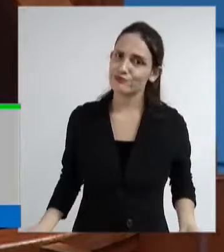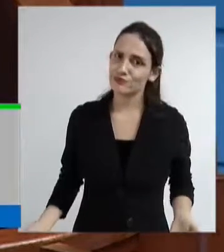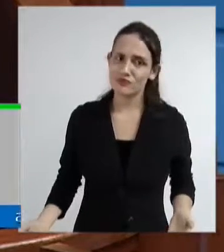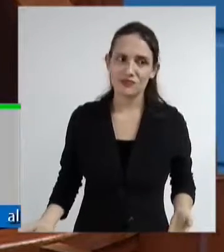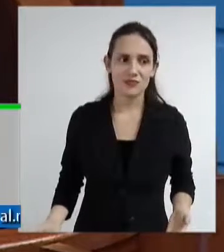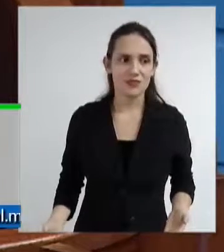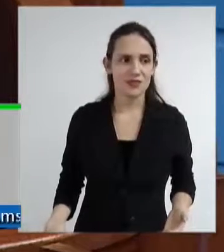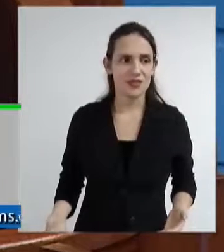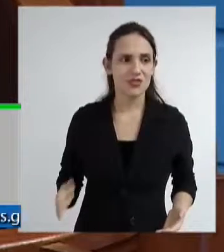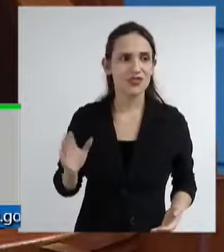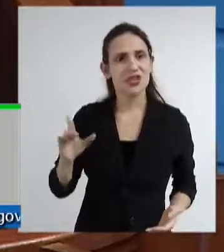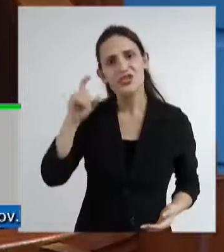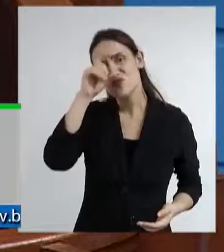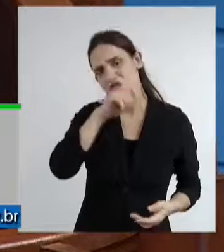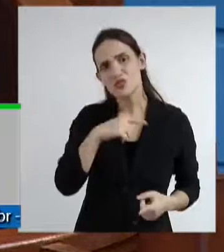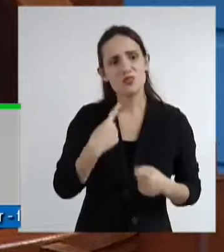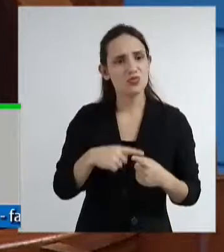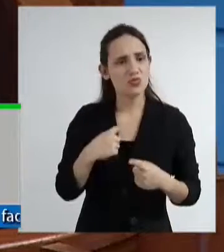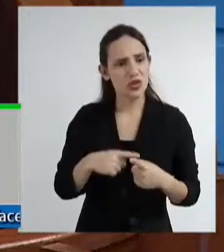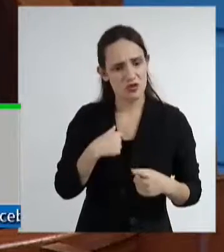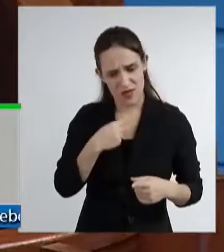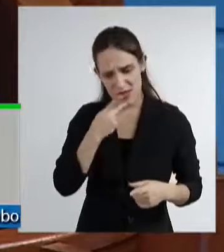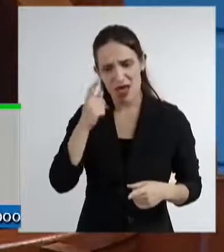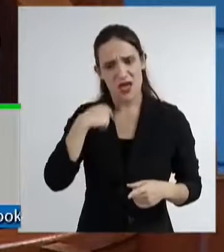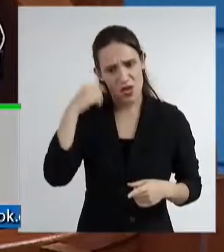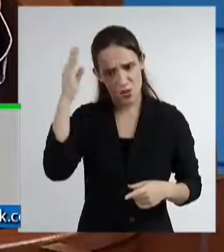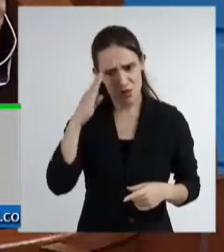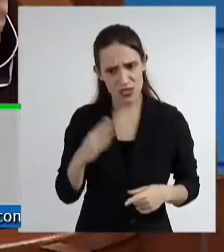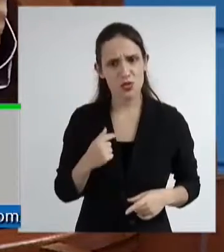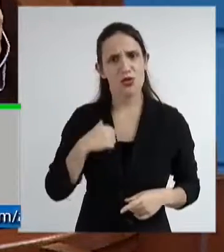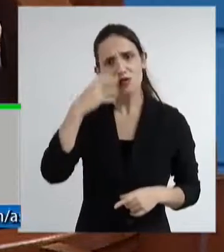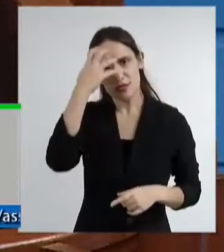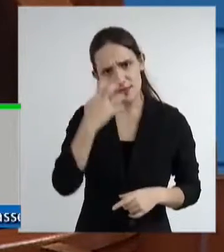nos reafirmar como nação, de dizermos que somos pessoas